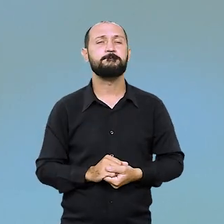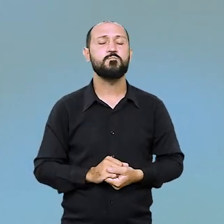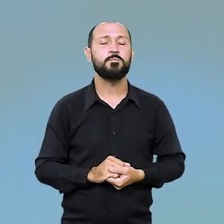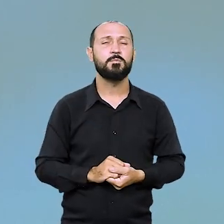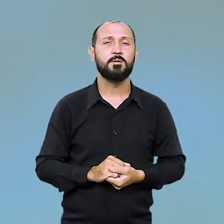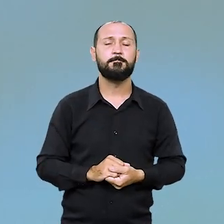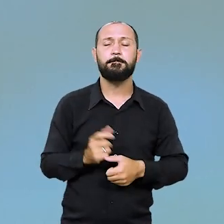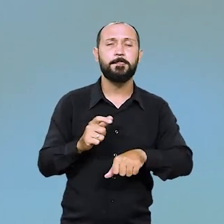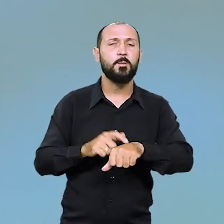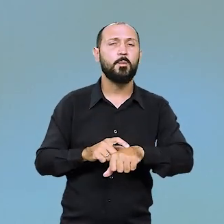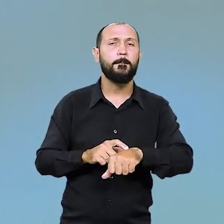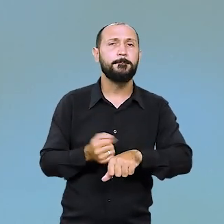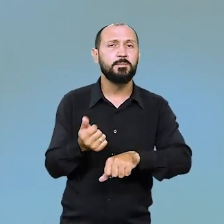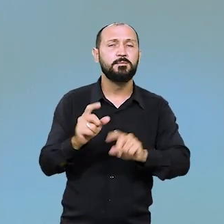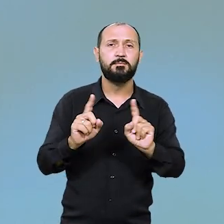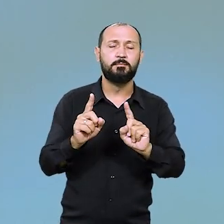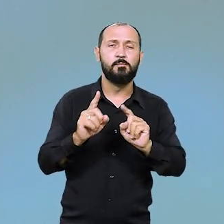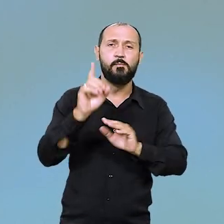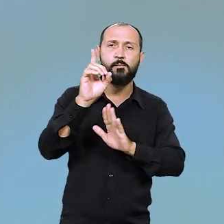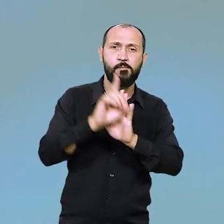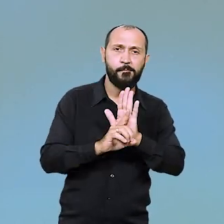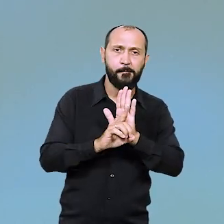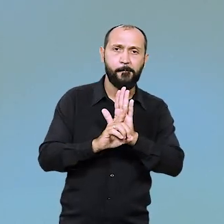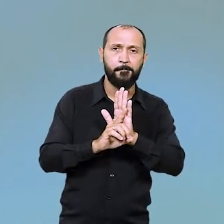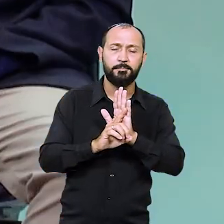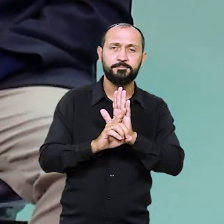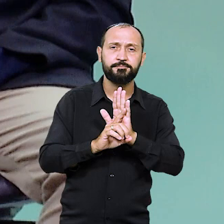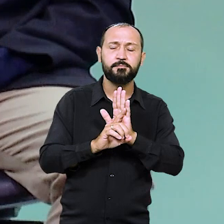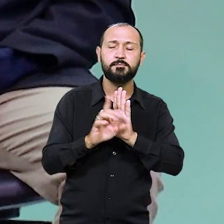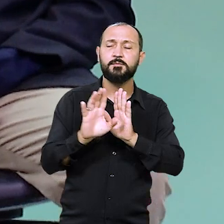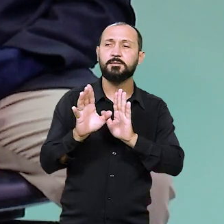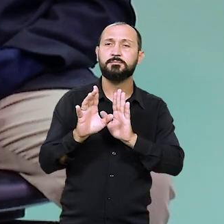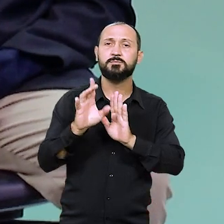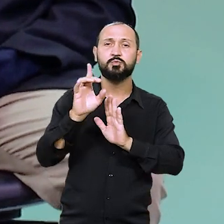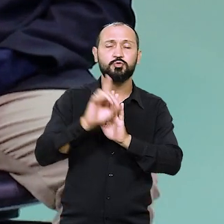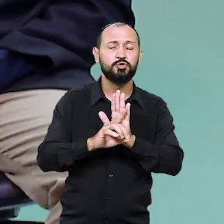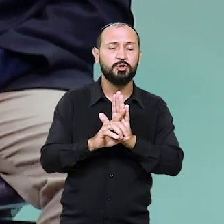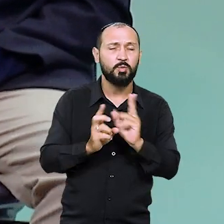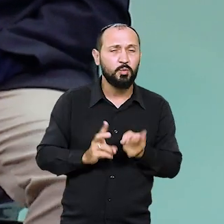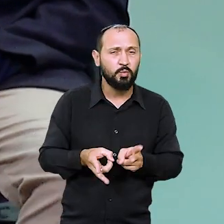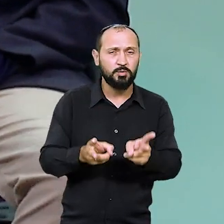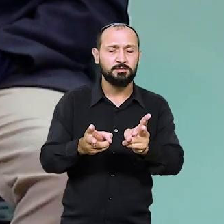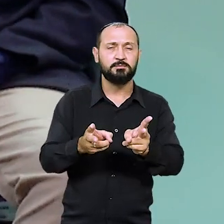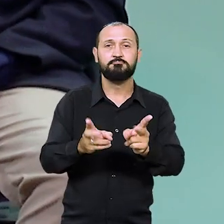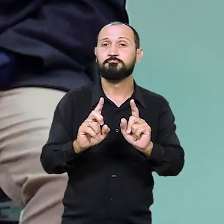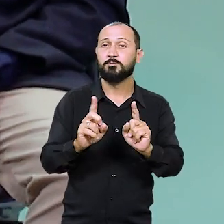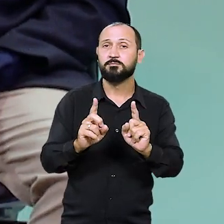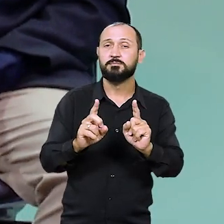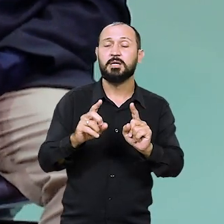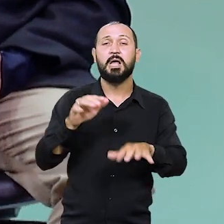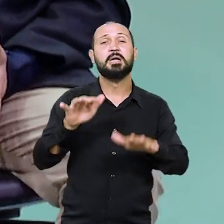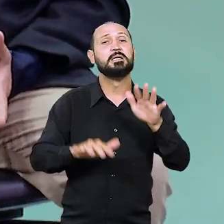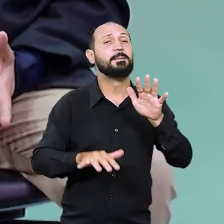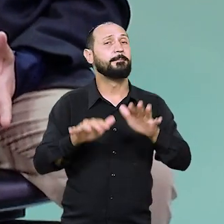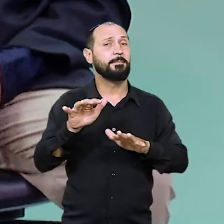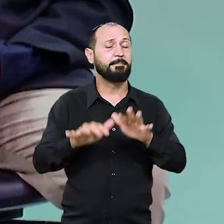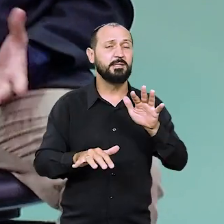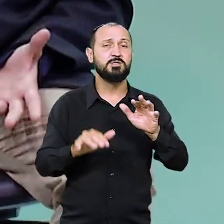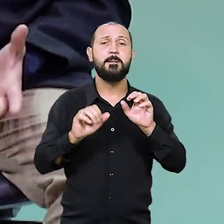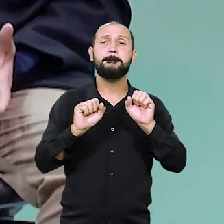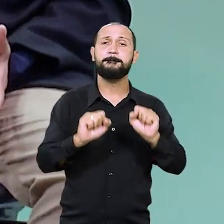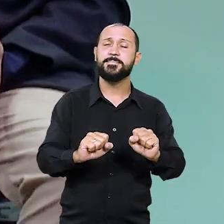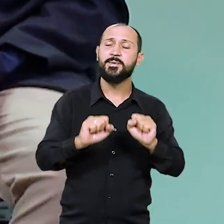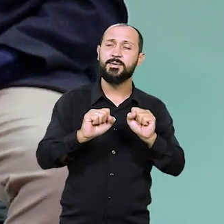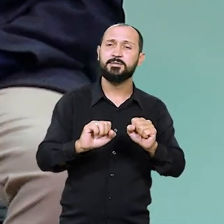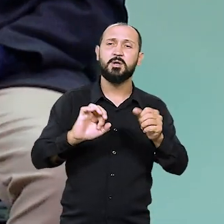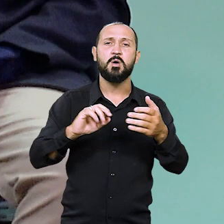de mudança ou de revisão desse entendimento, na sua opinião? Então, no momento não, mas assim, tudo no direito, nada no